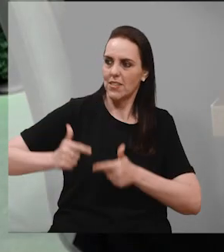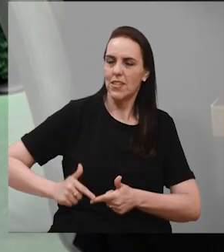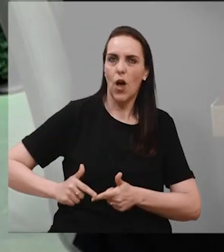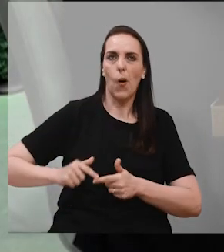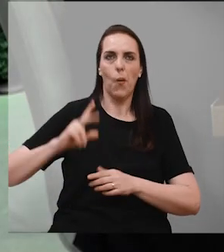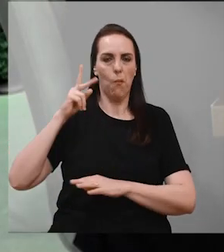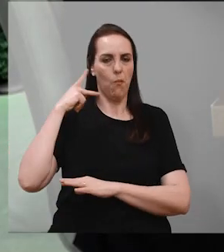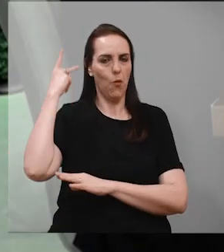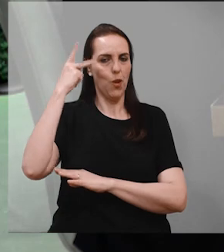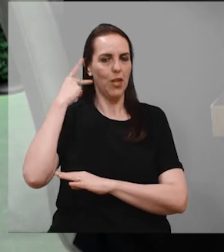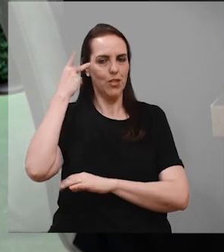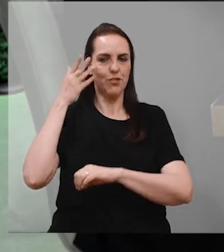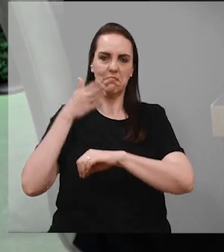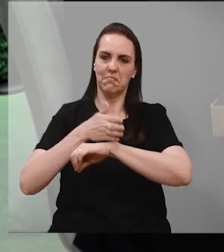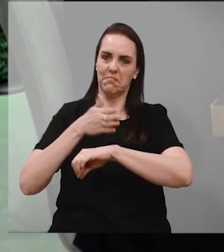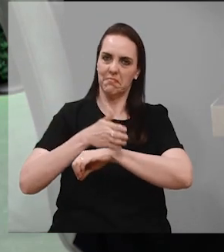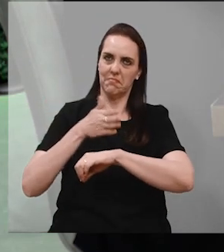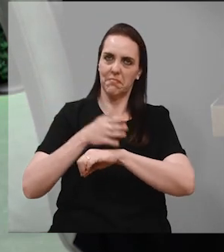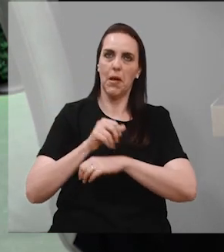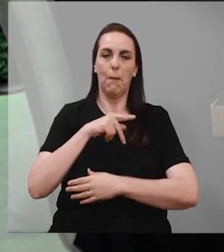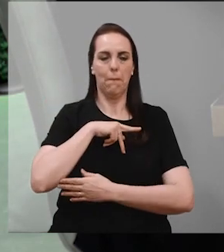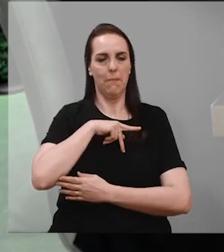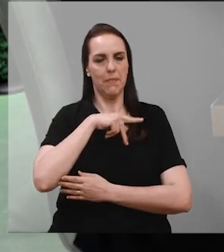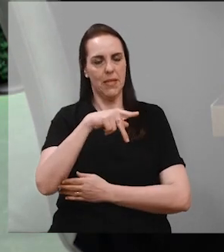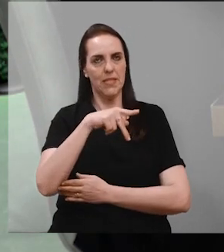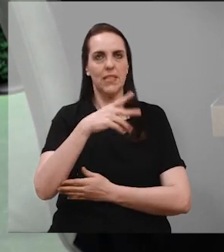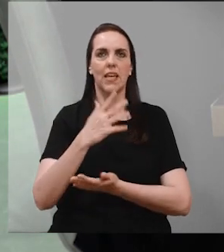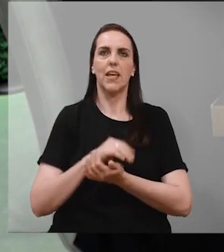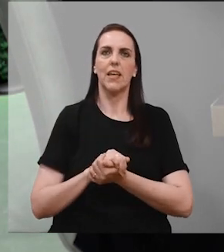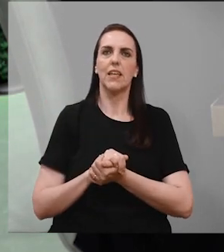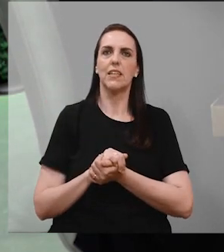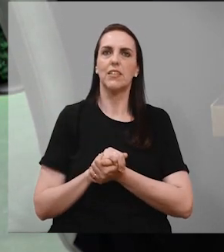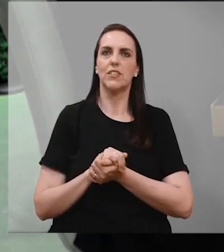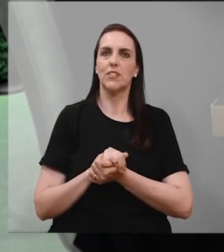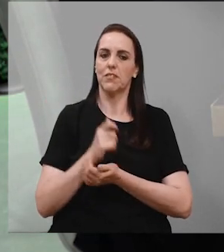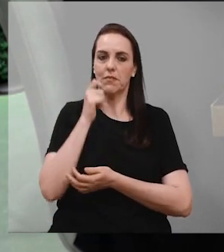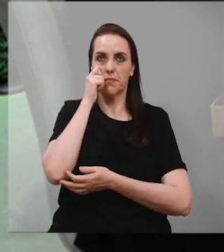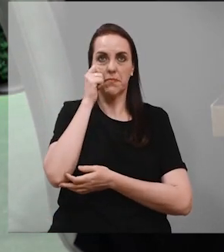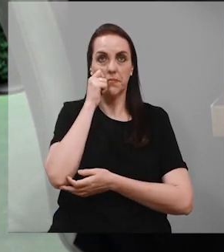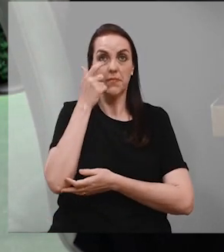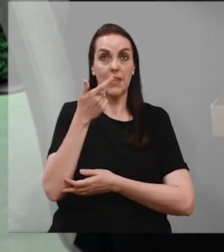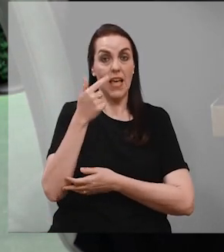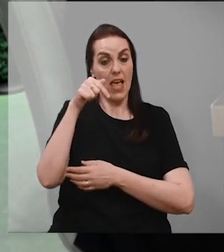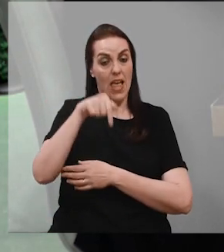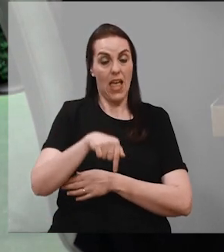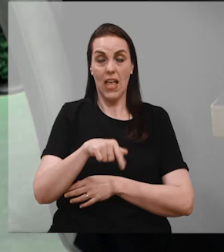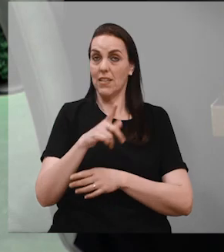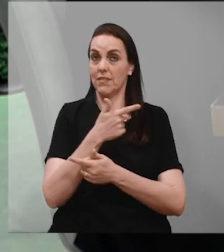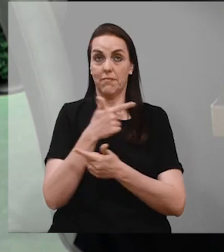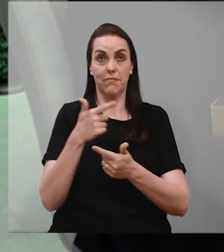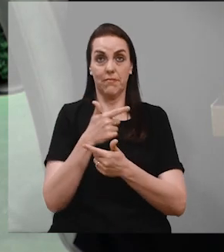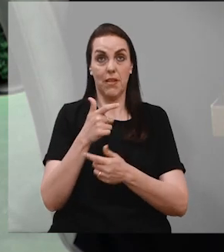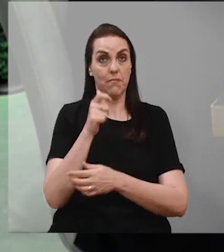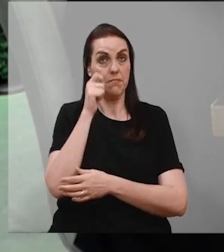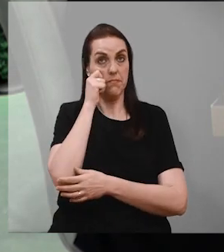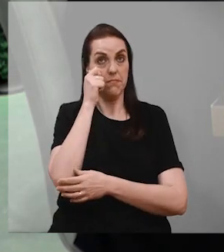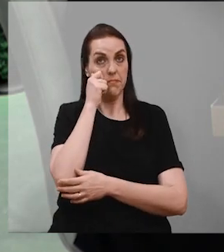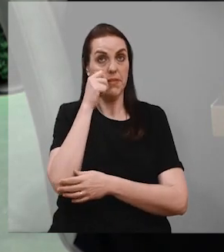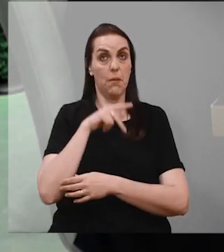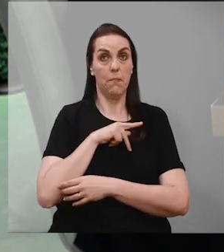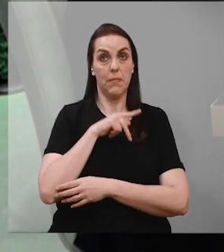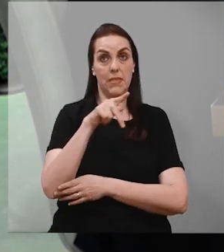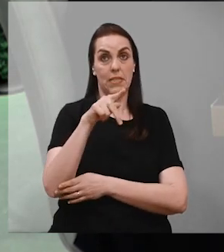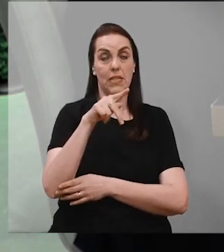dos políticos virem, né? A presença de presidente da República. Dessa vez não tivemos a presença